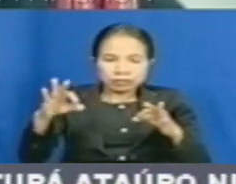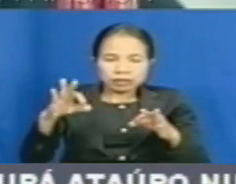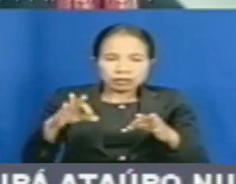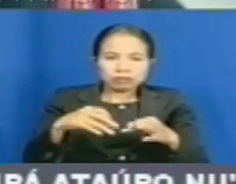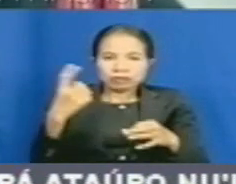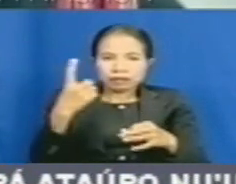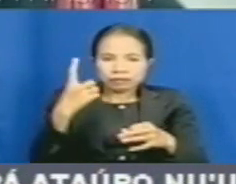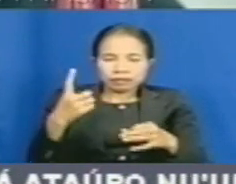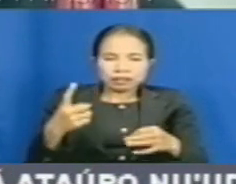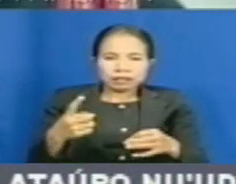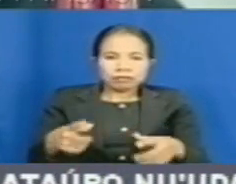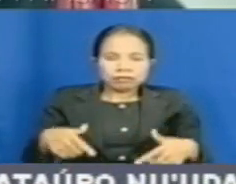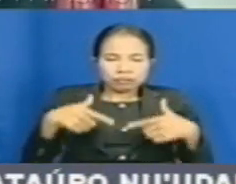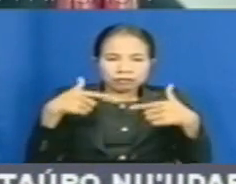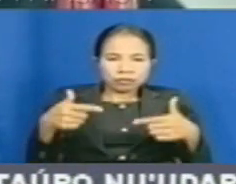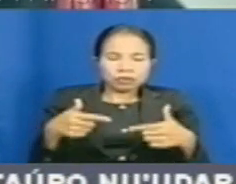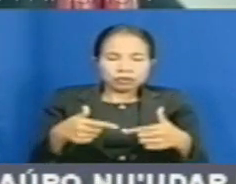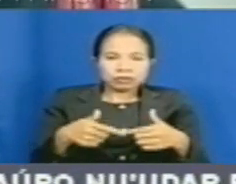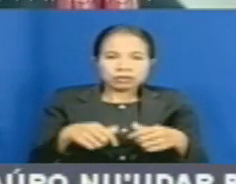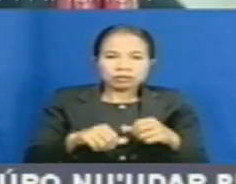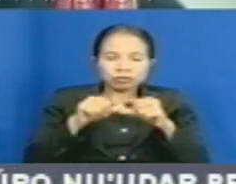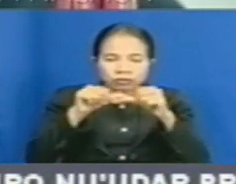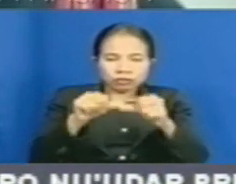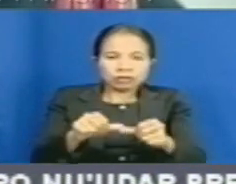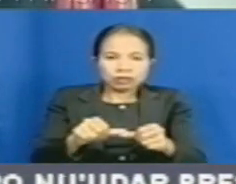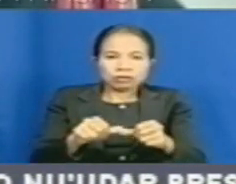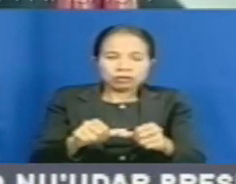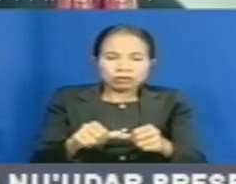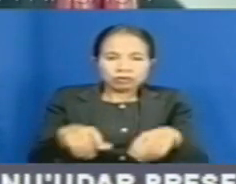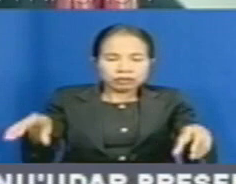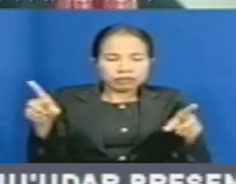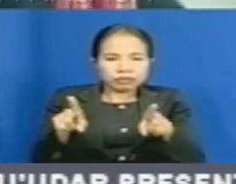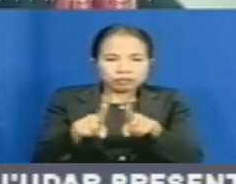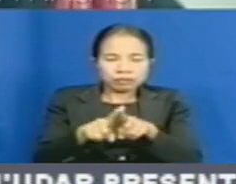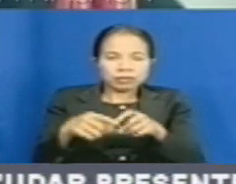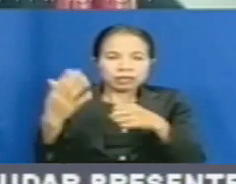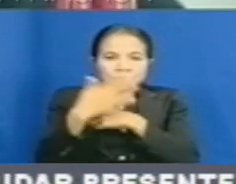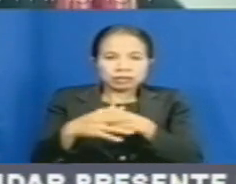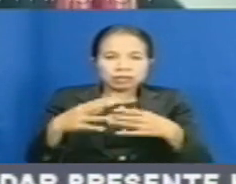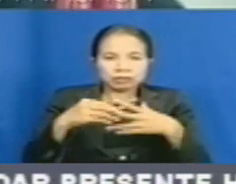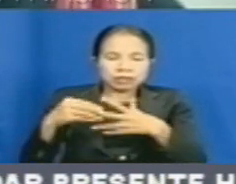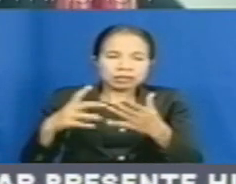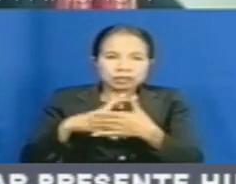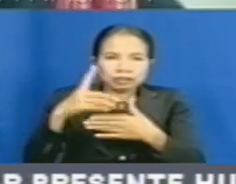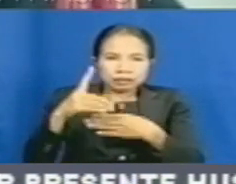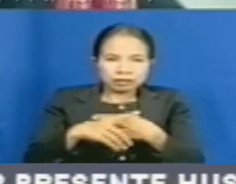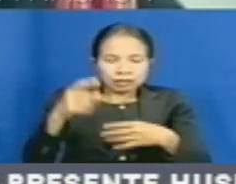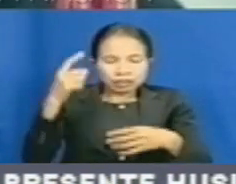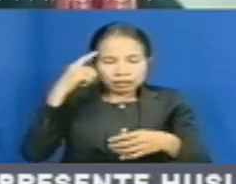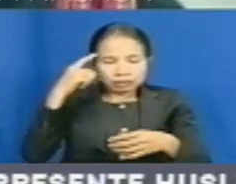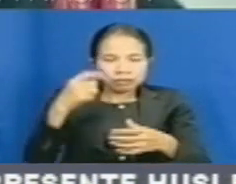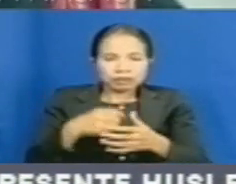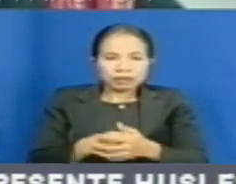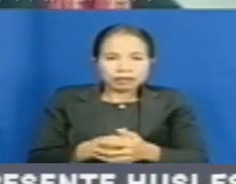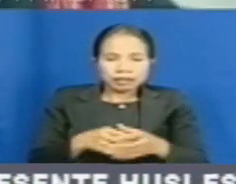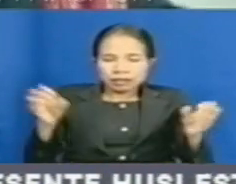na parte de mores, no avança, o de luta que tem na nação e da né, de luta de desenvolvimento. A noite está,